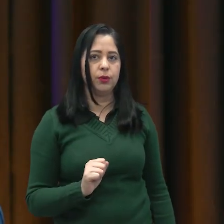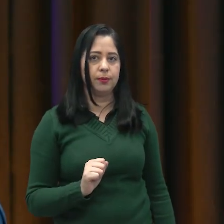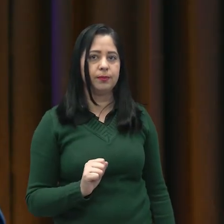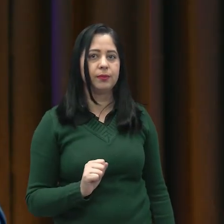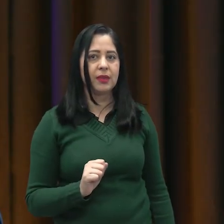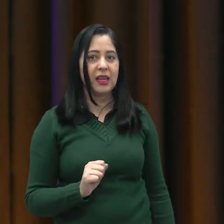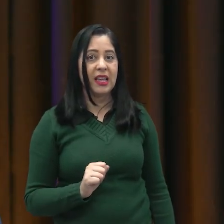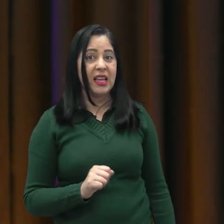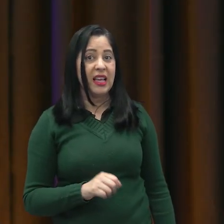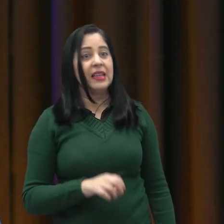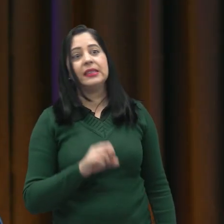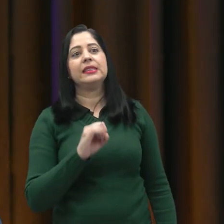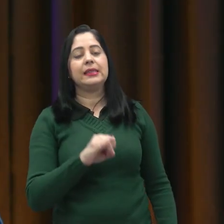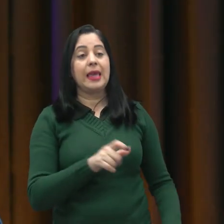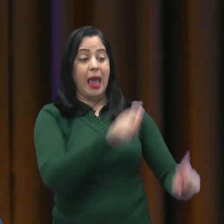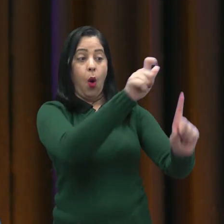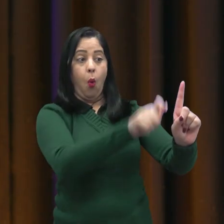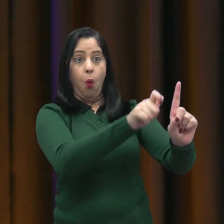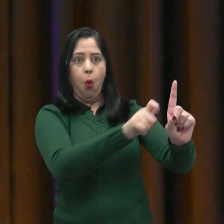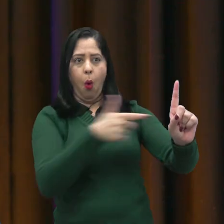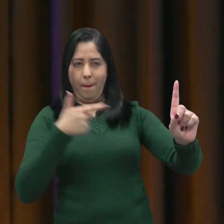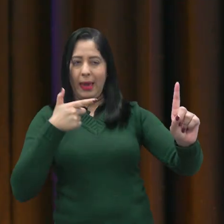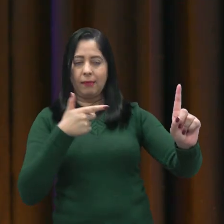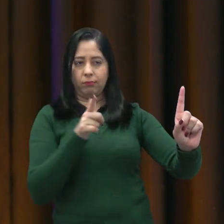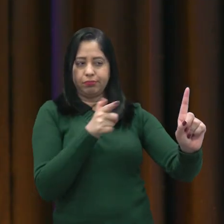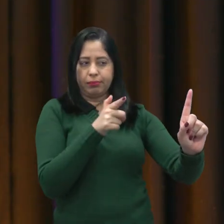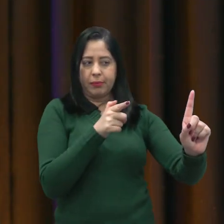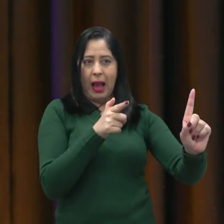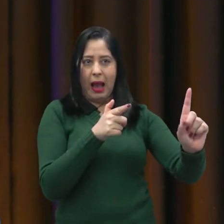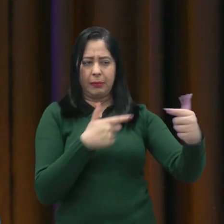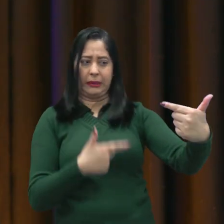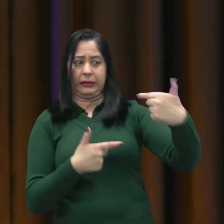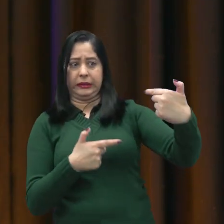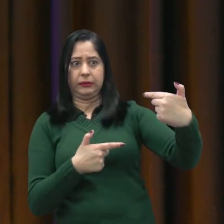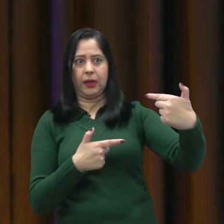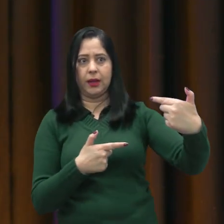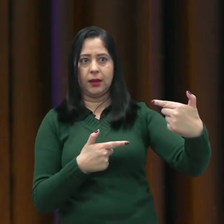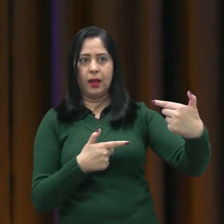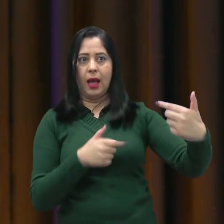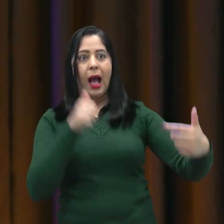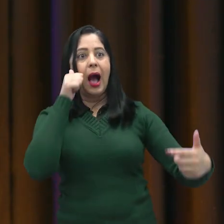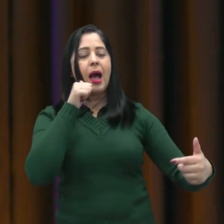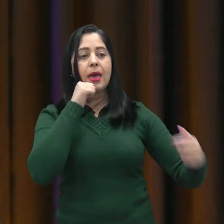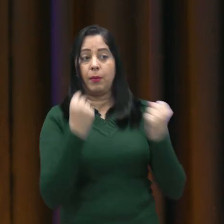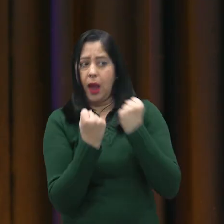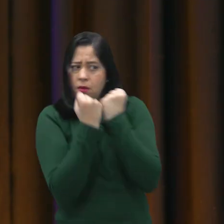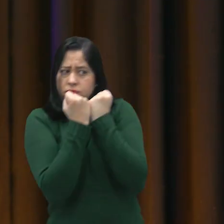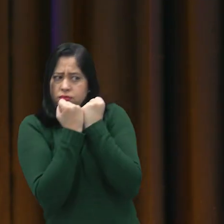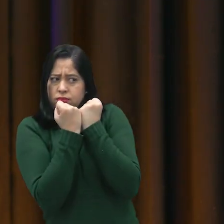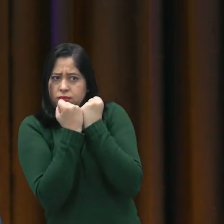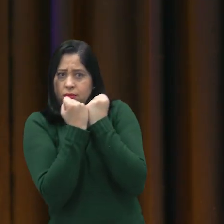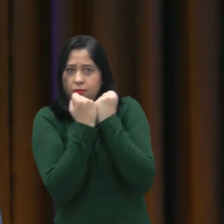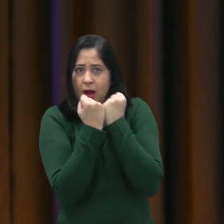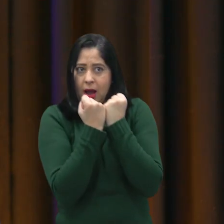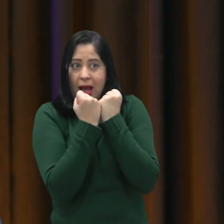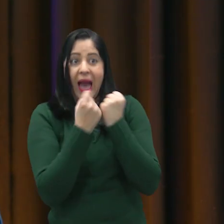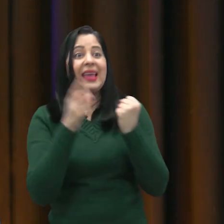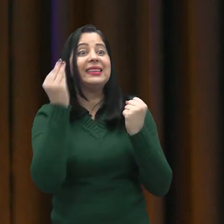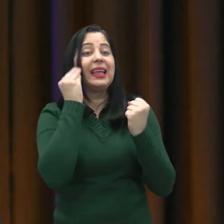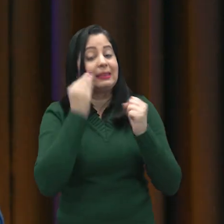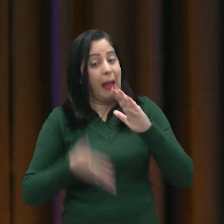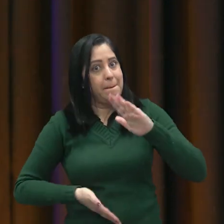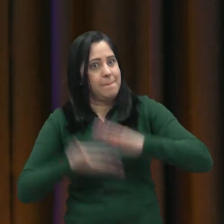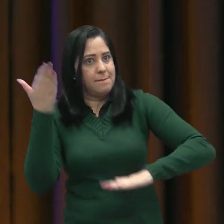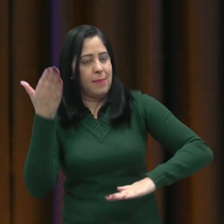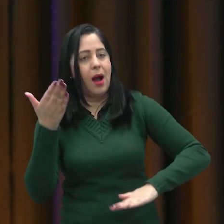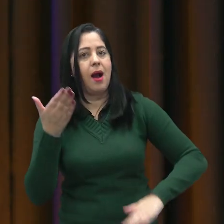reagir, principalmente se o agressor estiver armado, né, mas se ela puder, né, se não estiver armado, se defender, para pelo menos tentar fugir,